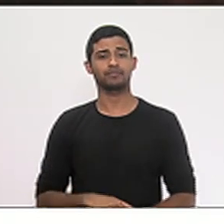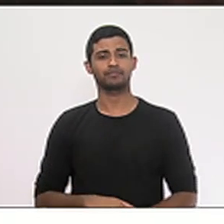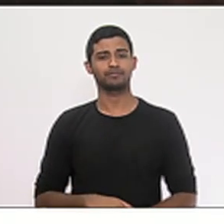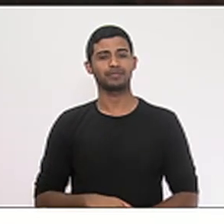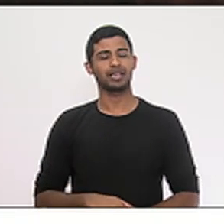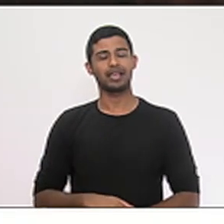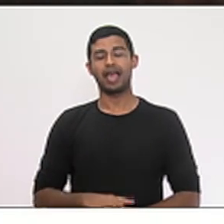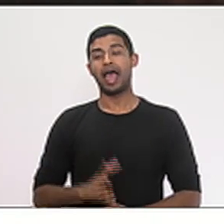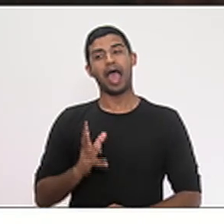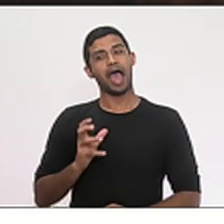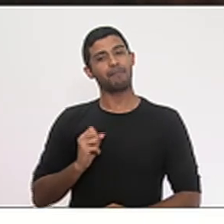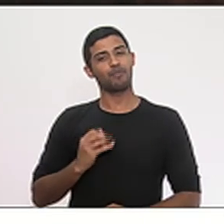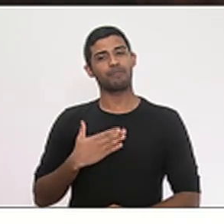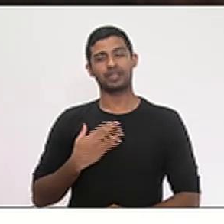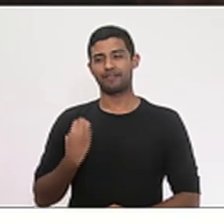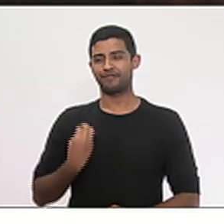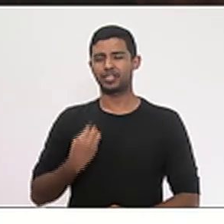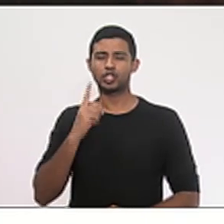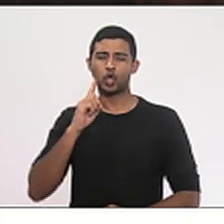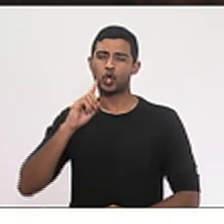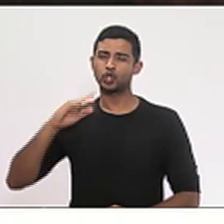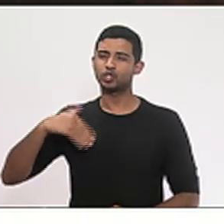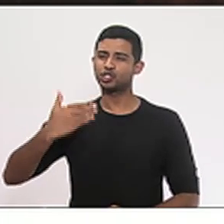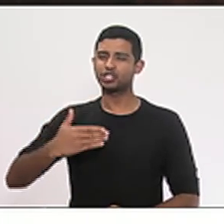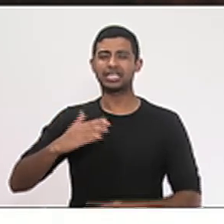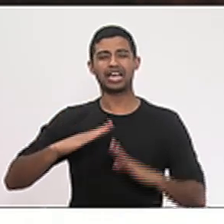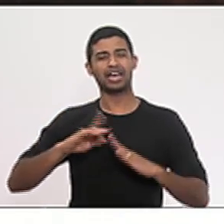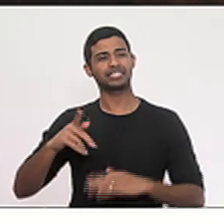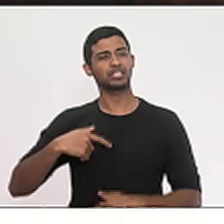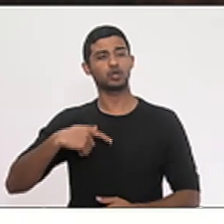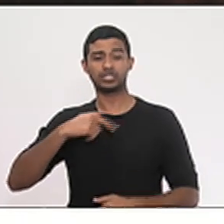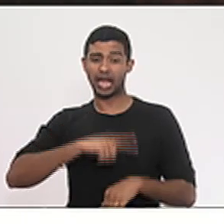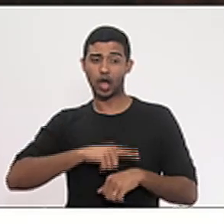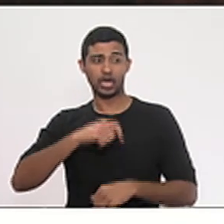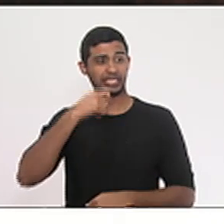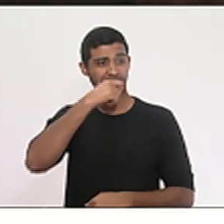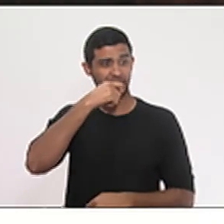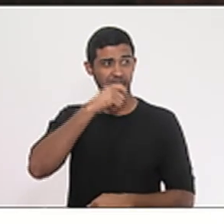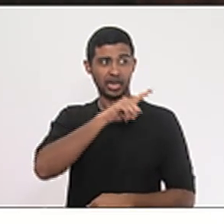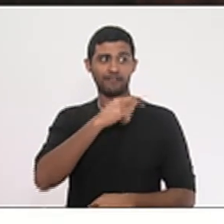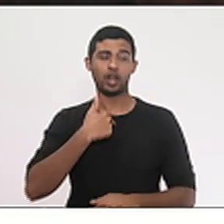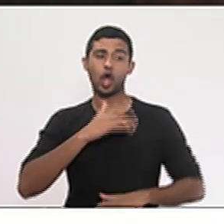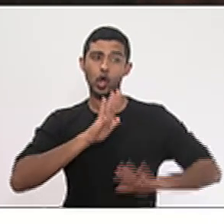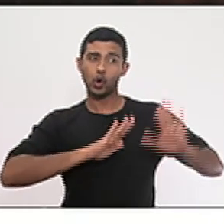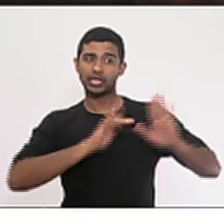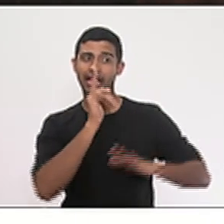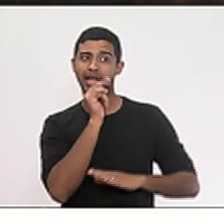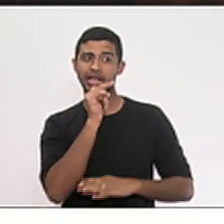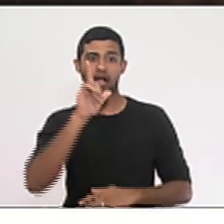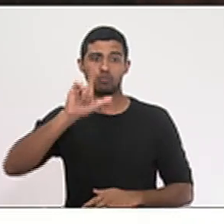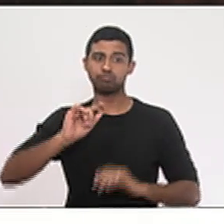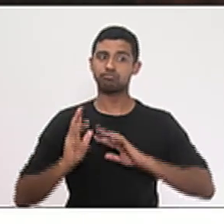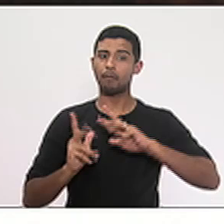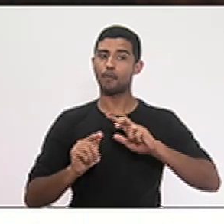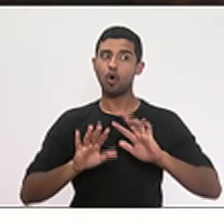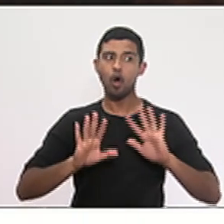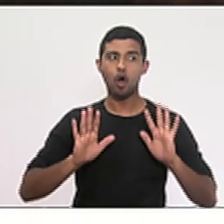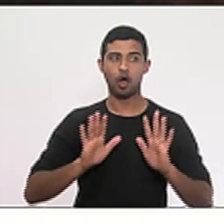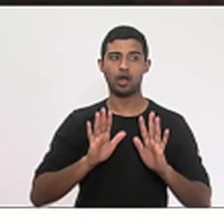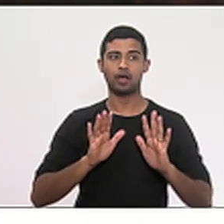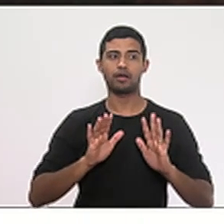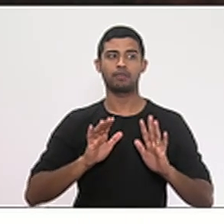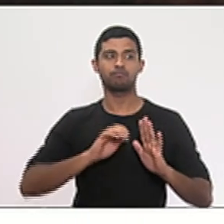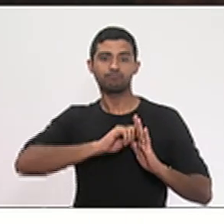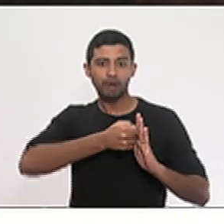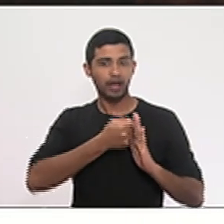são os amores da minha vida. Todo dia em casa, quando você vai escovar o dente, ela fala: papai, vai acabar com a água do mundo, desliga a